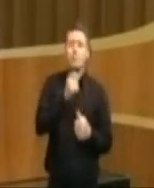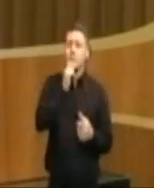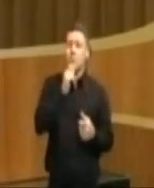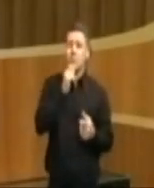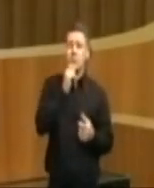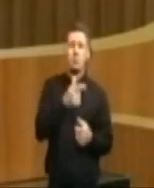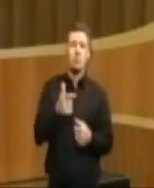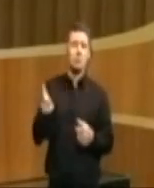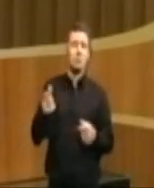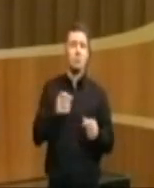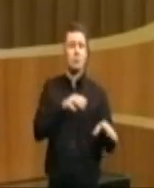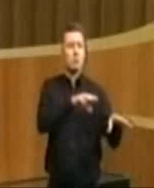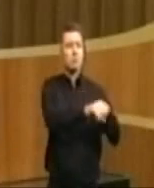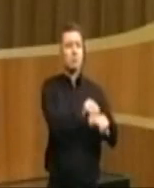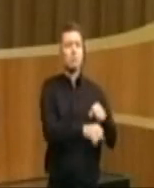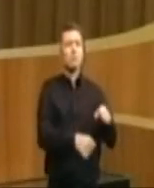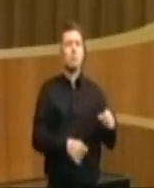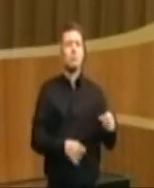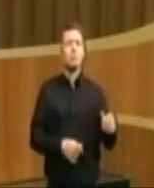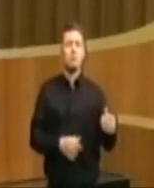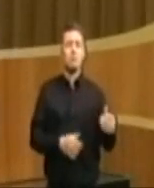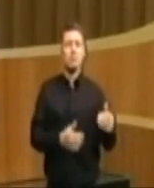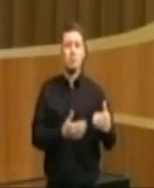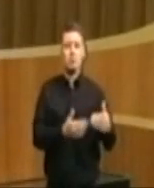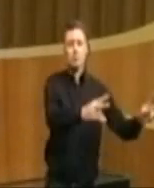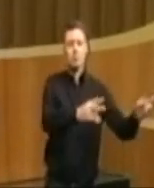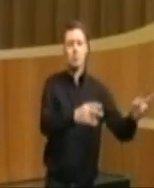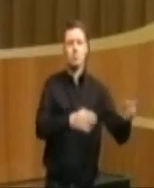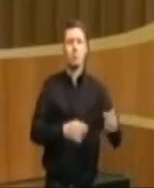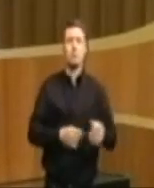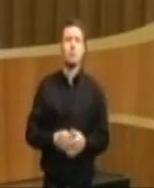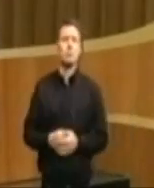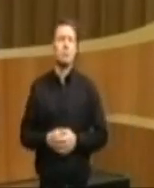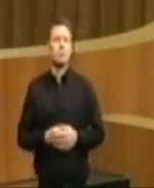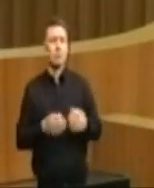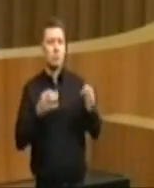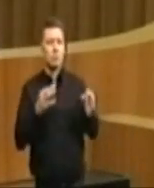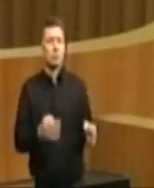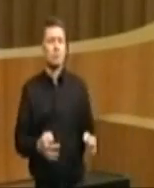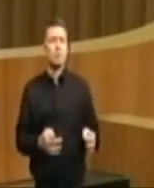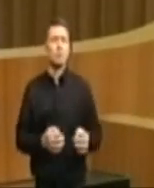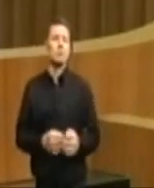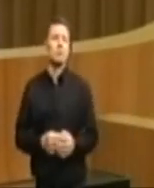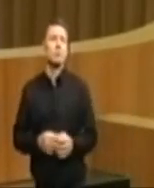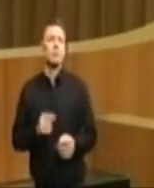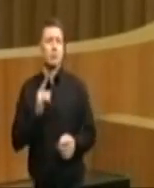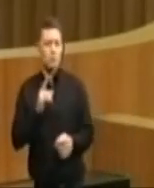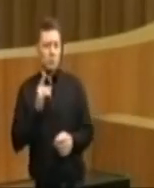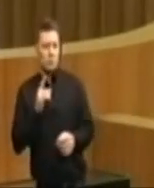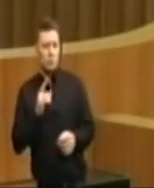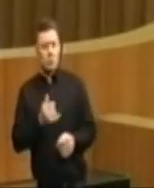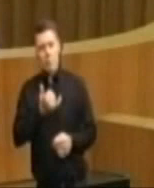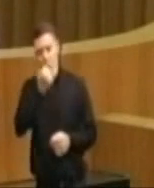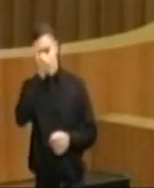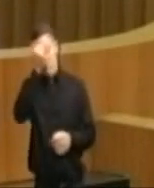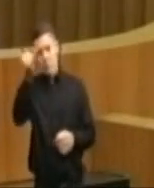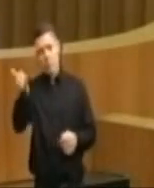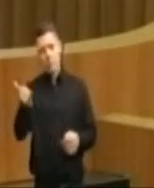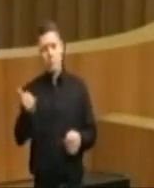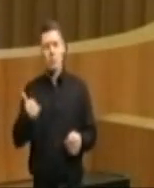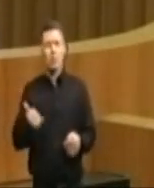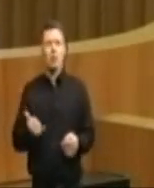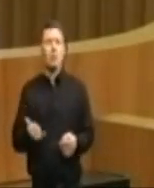vão entrar na formação deles, a formação continuada, certo? Isso gera um prejuízo